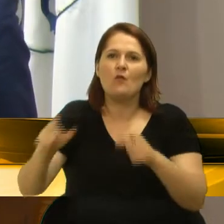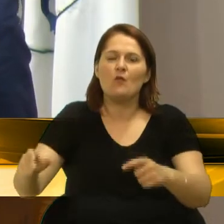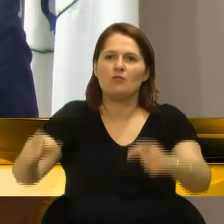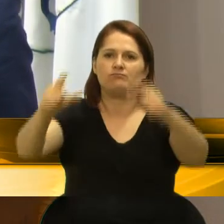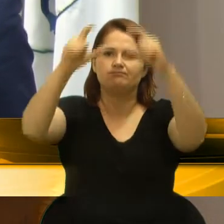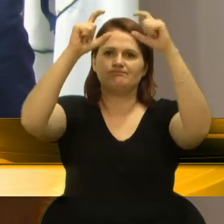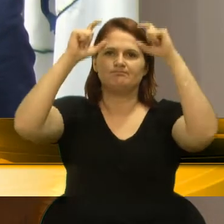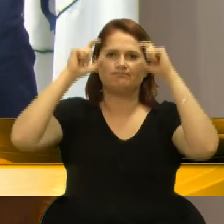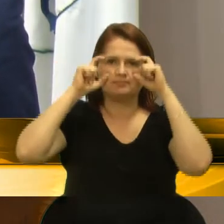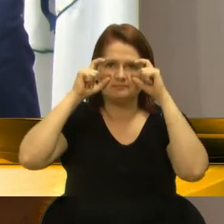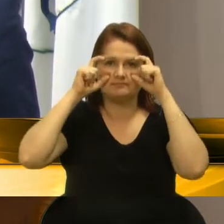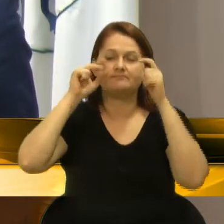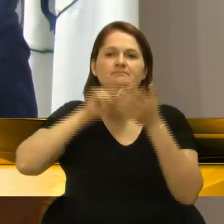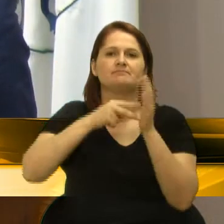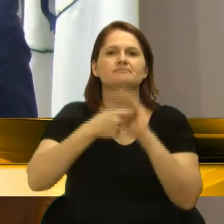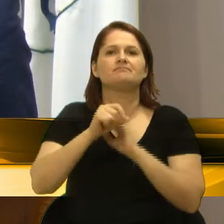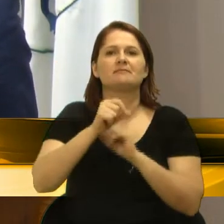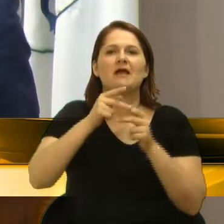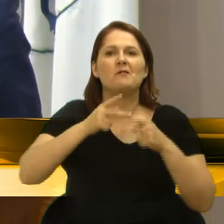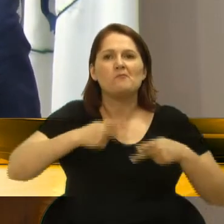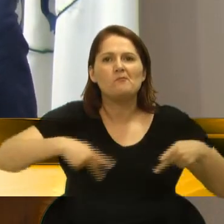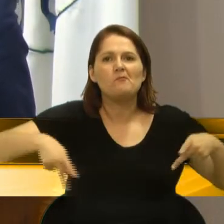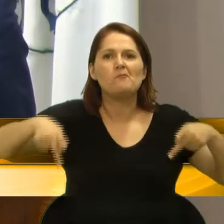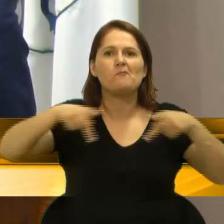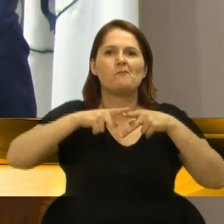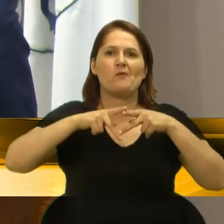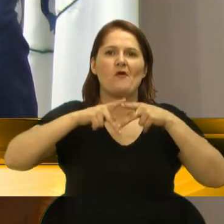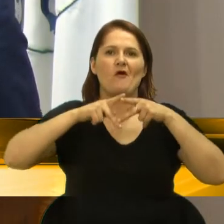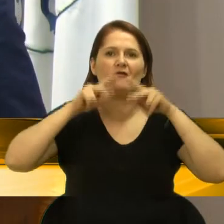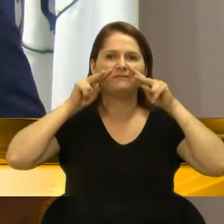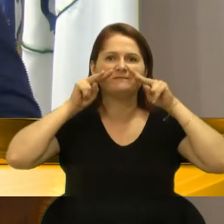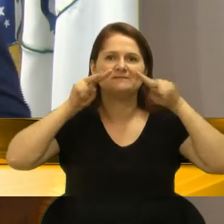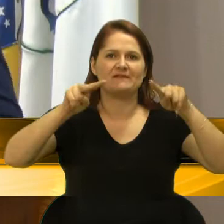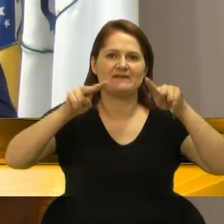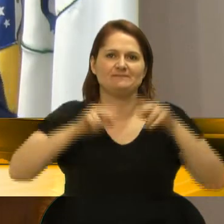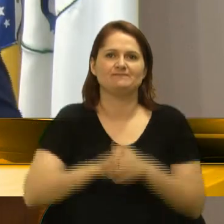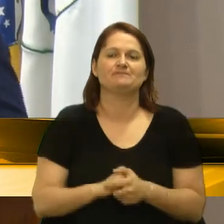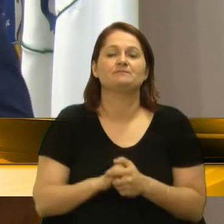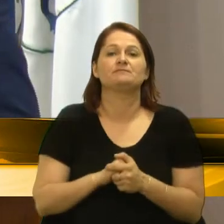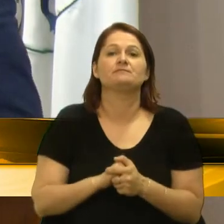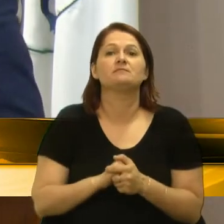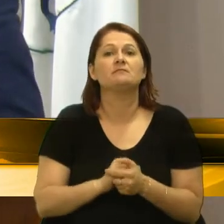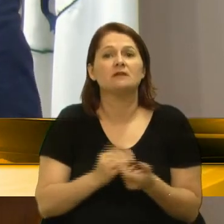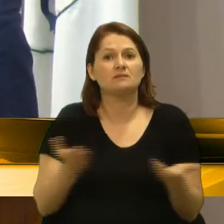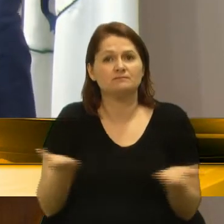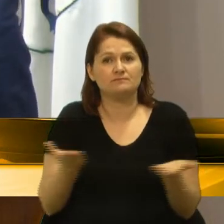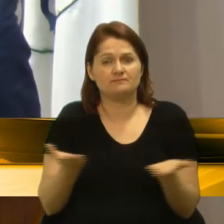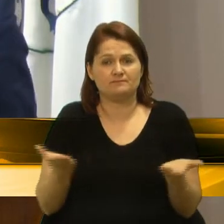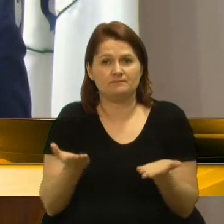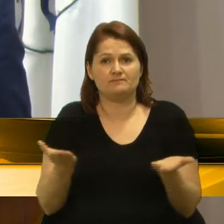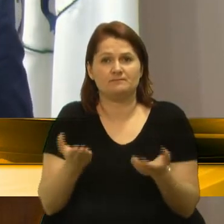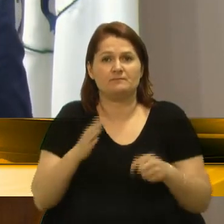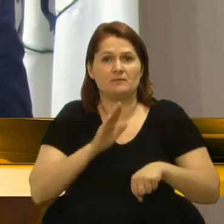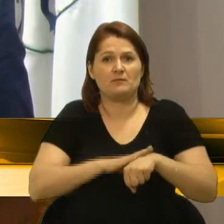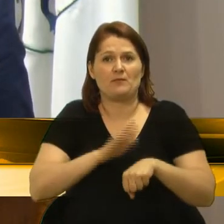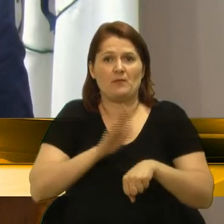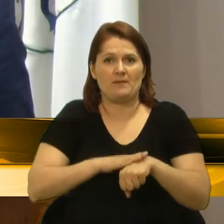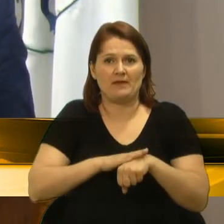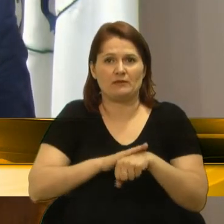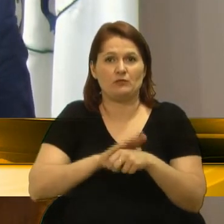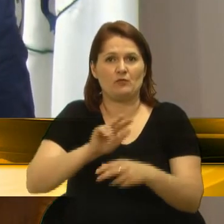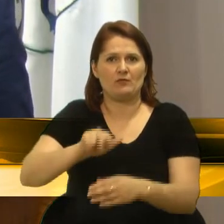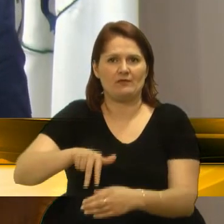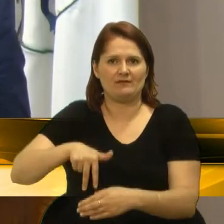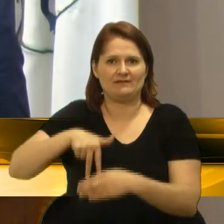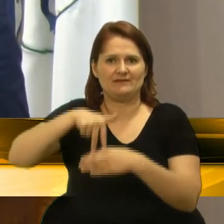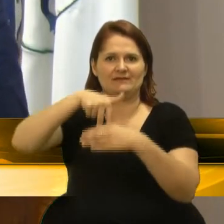sagrado do cargo de vereador. A partir desse momento, a tribuna